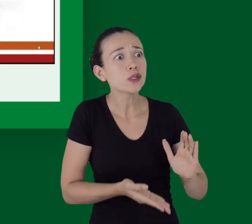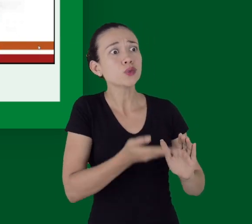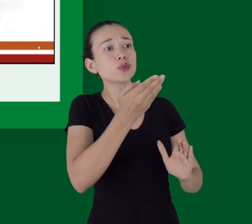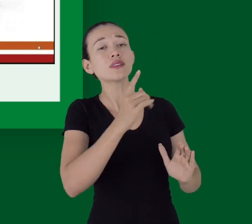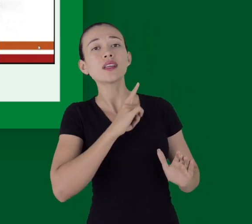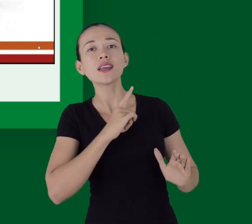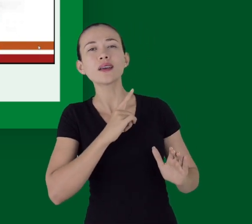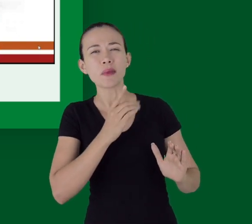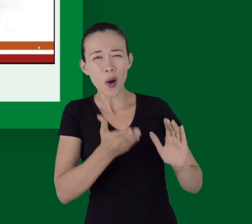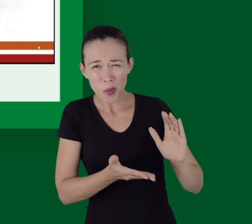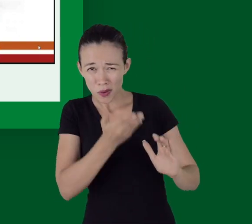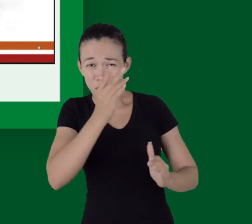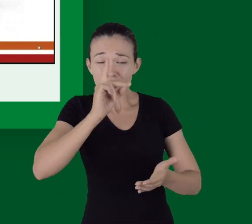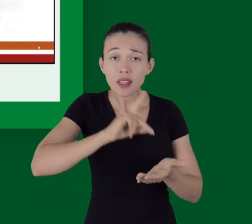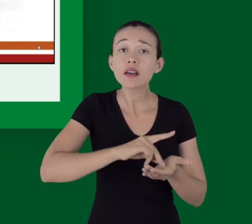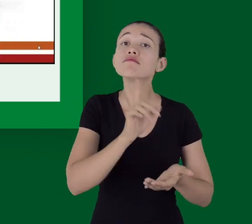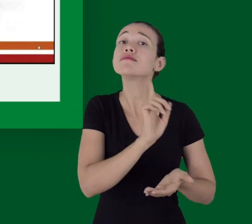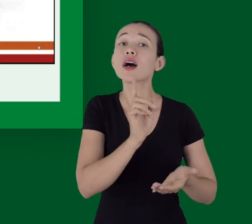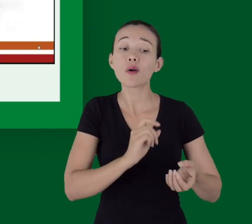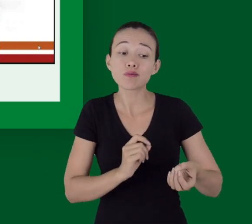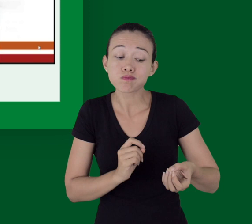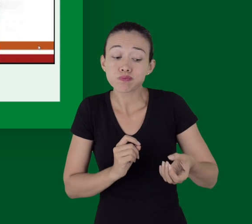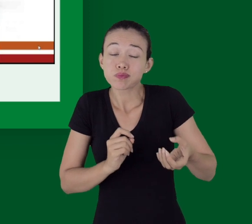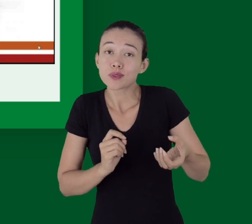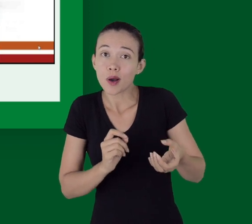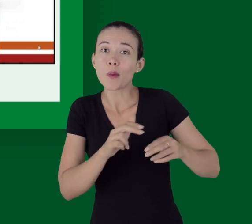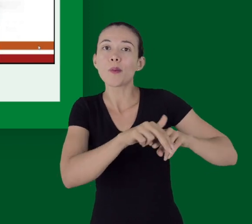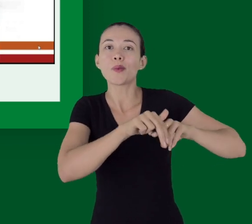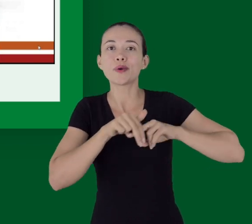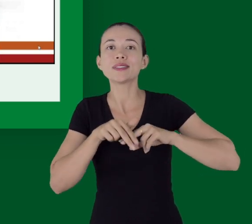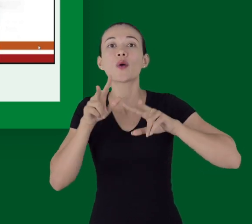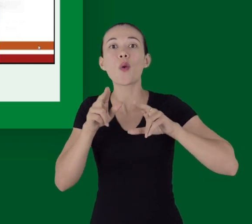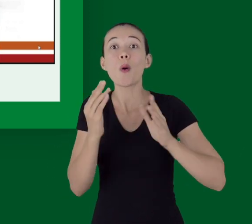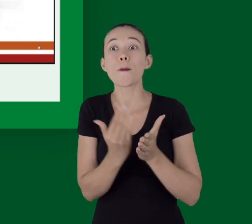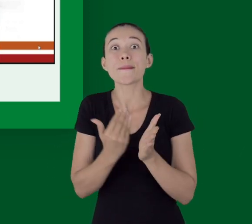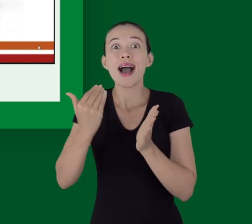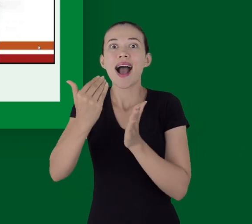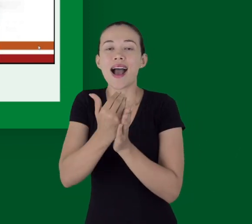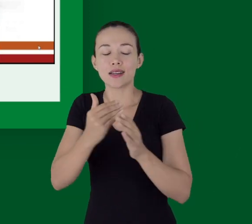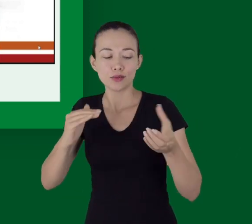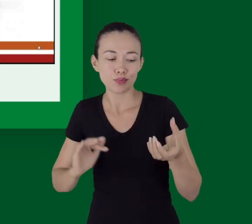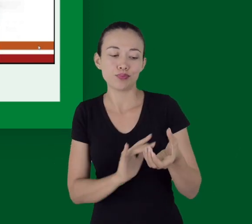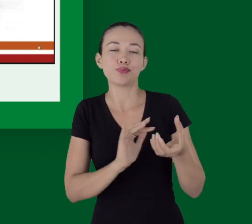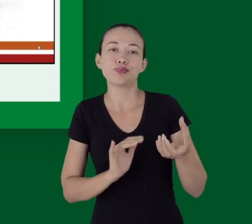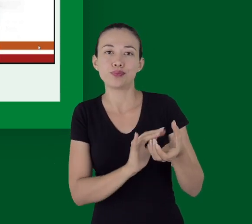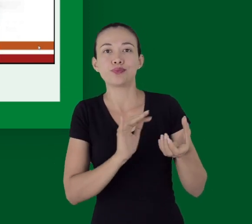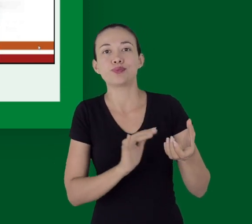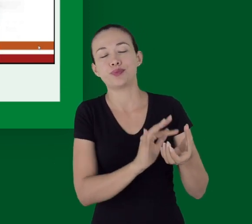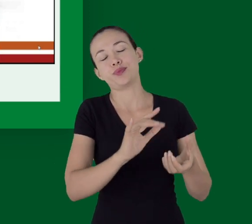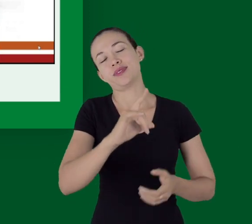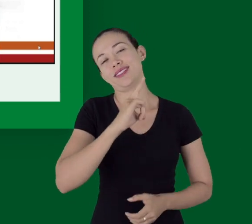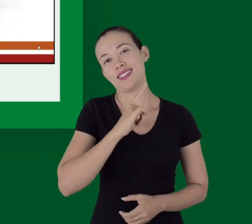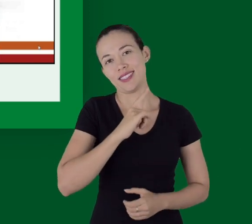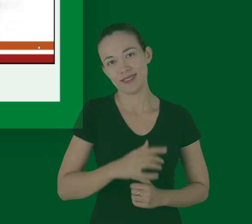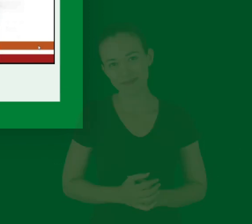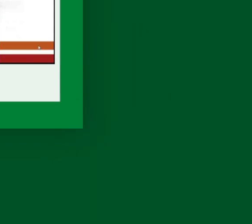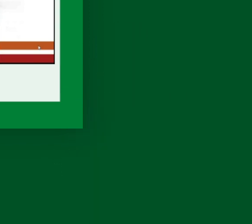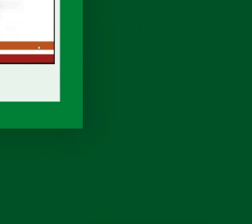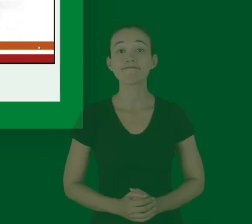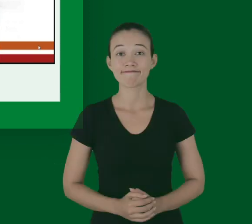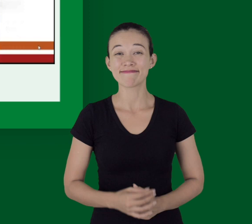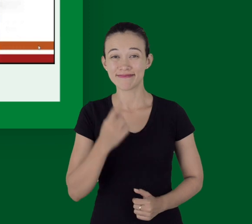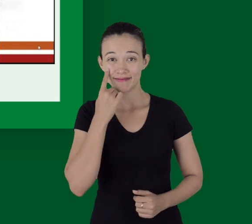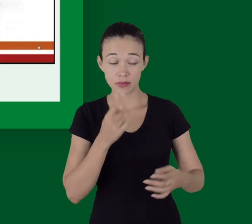se a troponina tivesse aumentado, mas na verdade é porque está chegando mais, né? Porque o vaso abriu. Então, esse pico precoce.